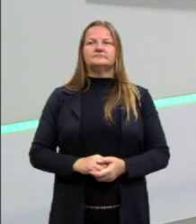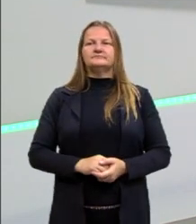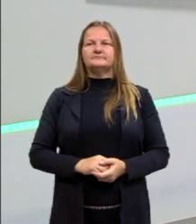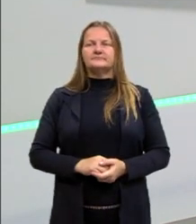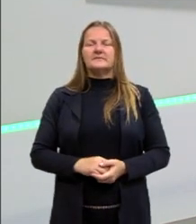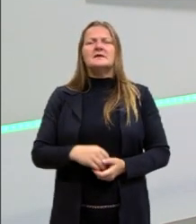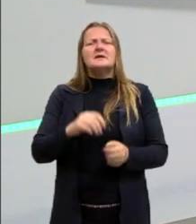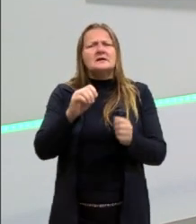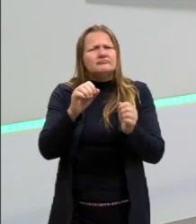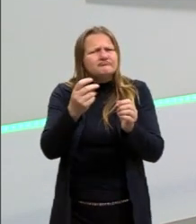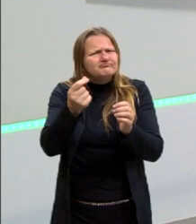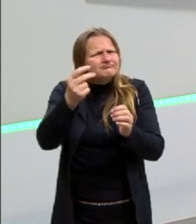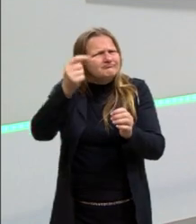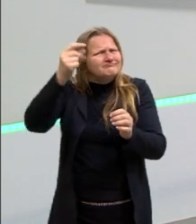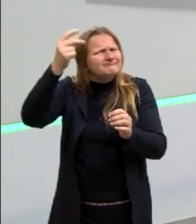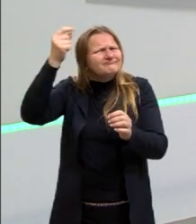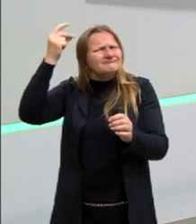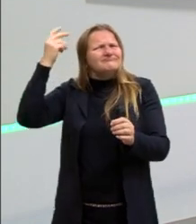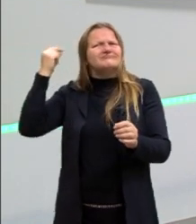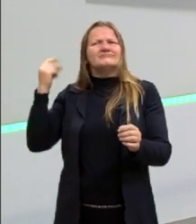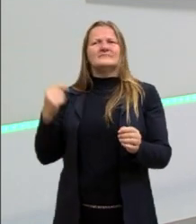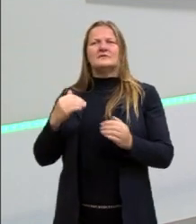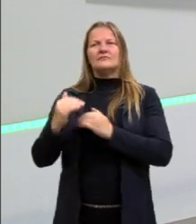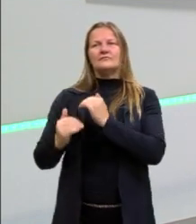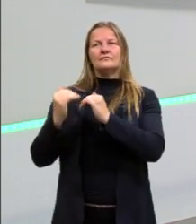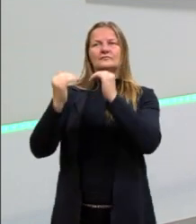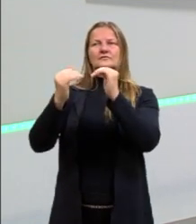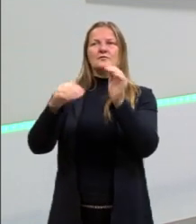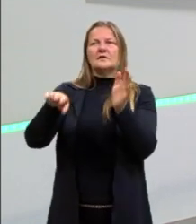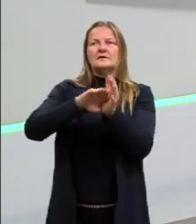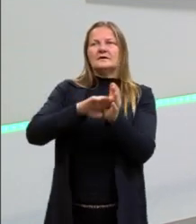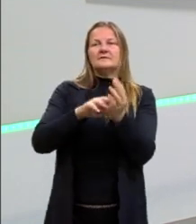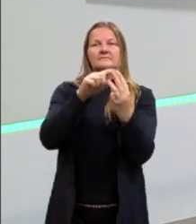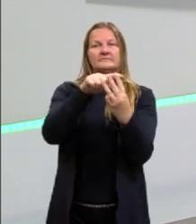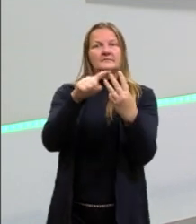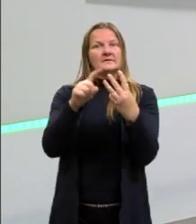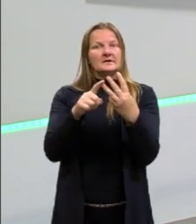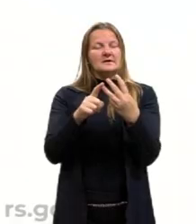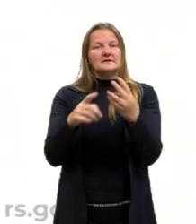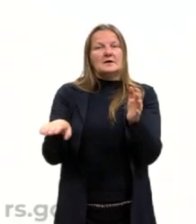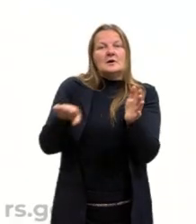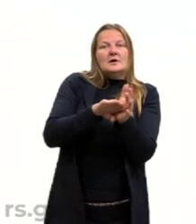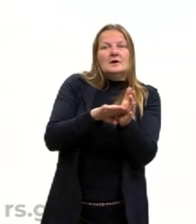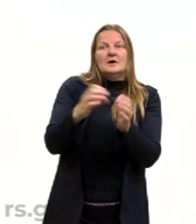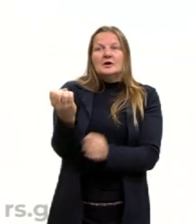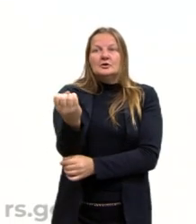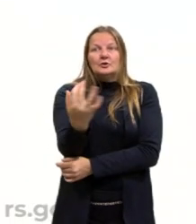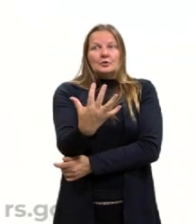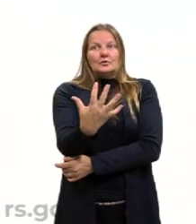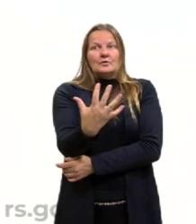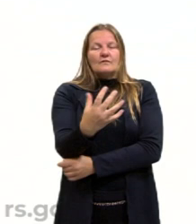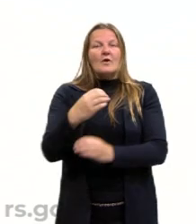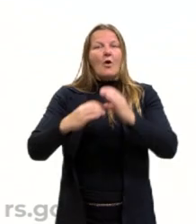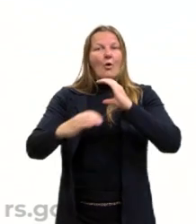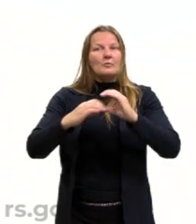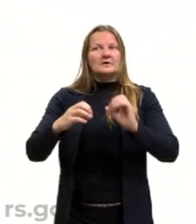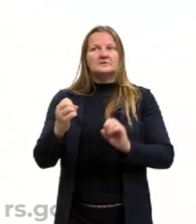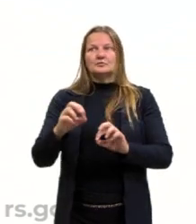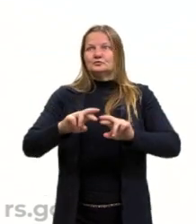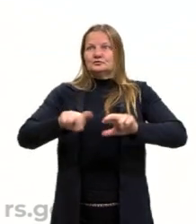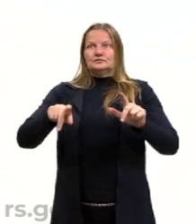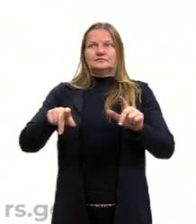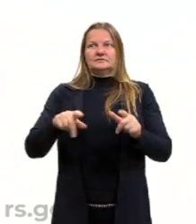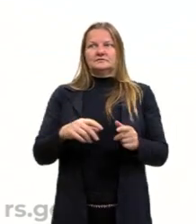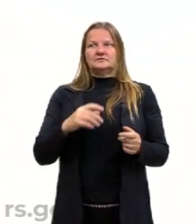antiga dessa evolução e a gente chega aqui nessas três ferramentas né que transformaram a comunicação como a gente conhece